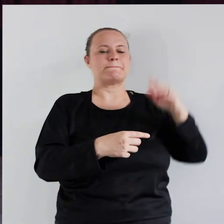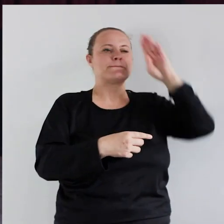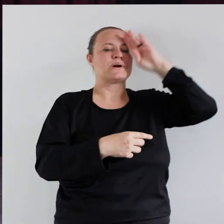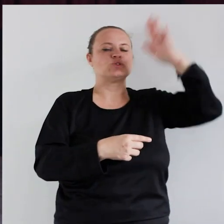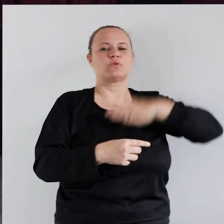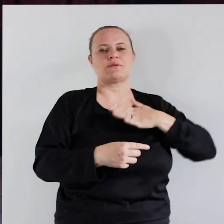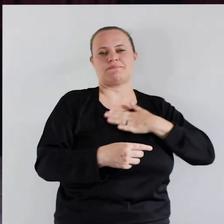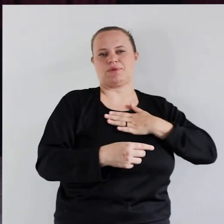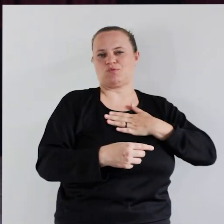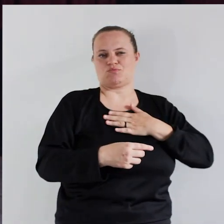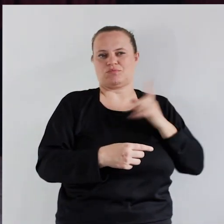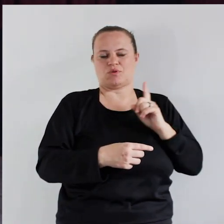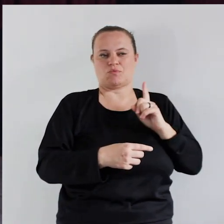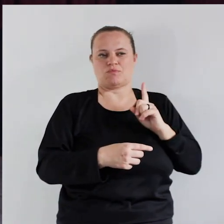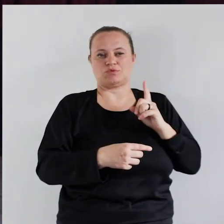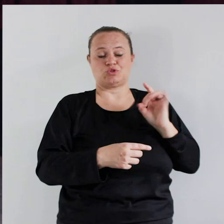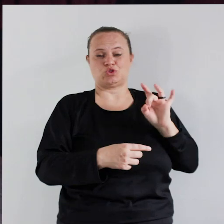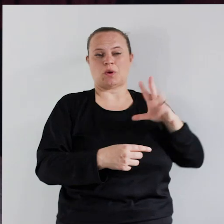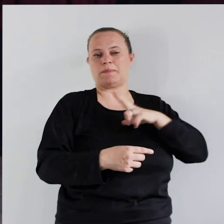eles não são